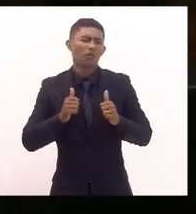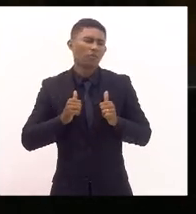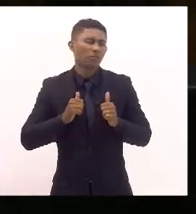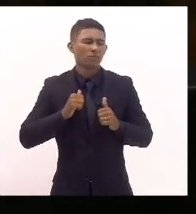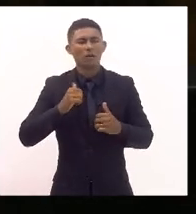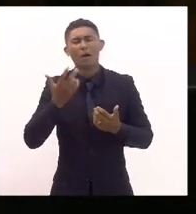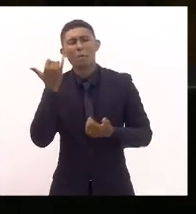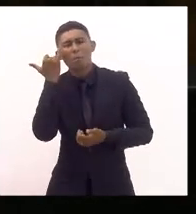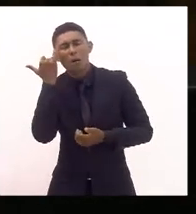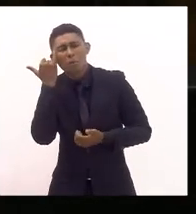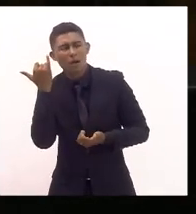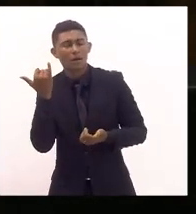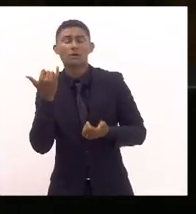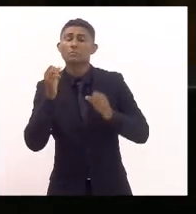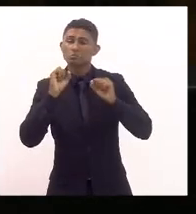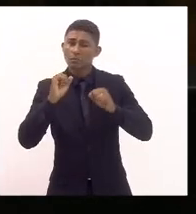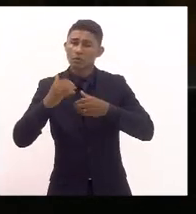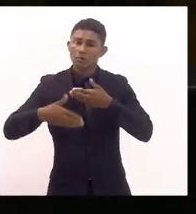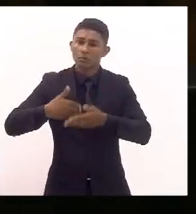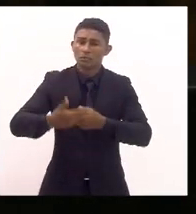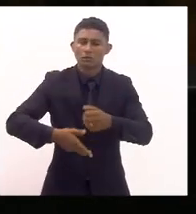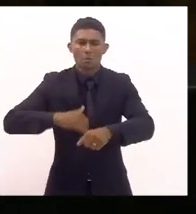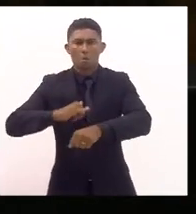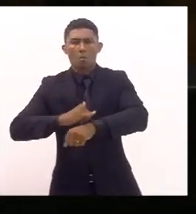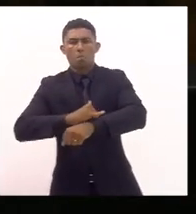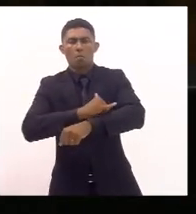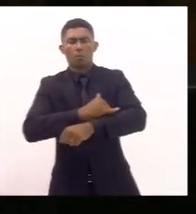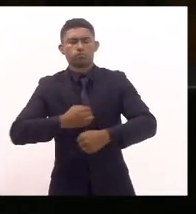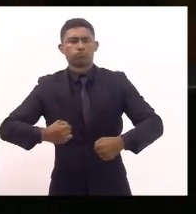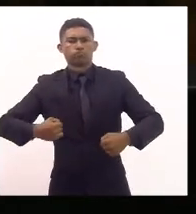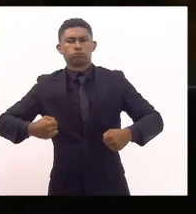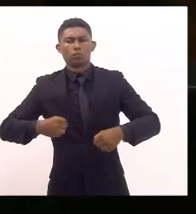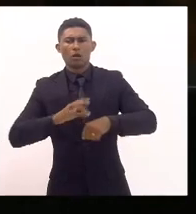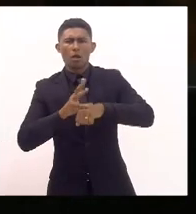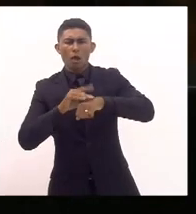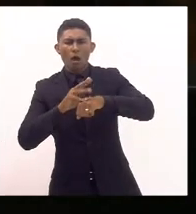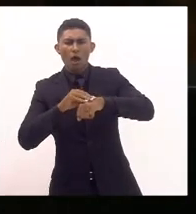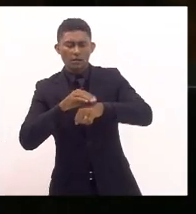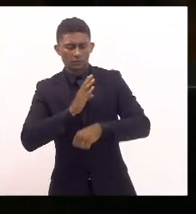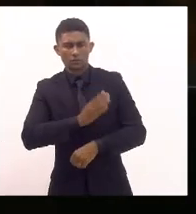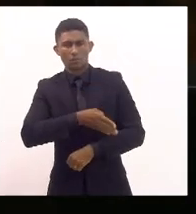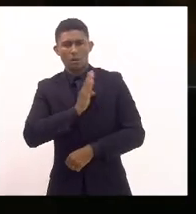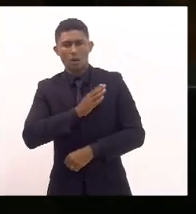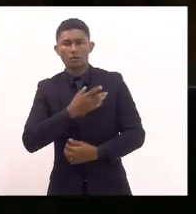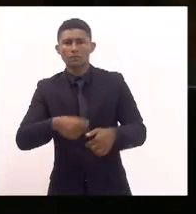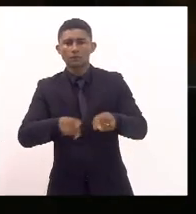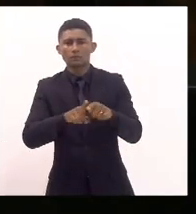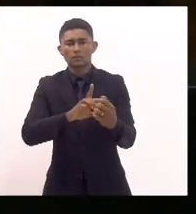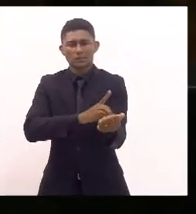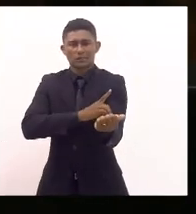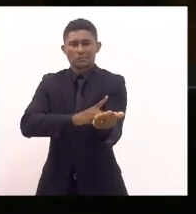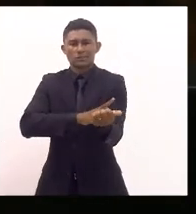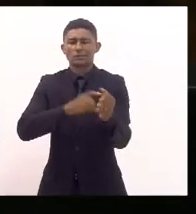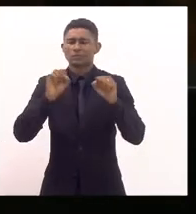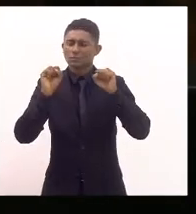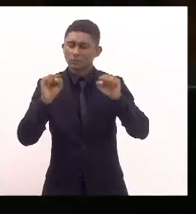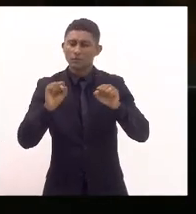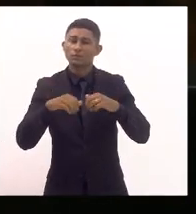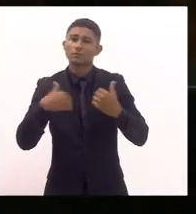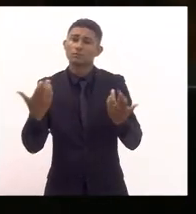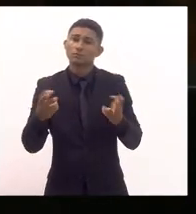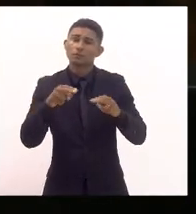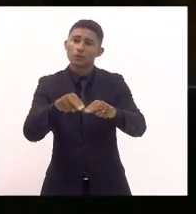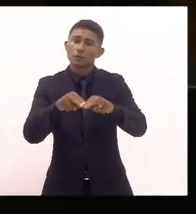para obesidade que pode no futuro provocar doenças cardiovasculares e diabetes por causa